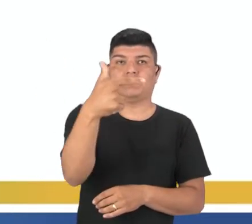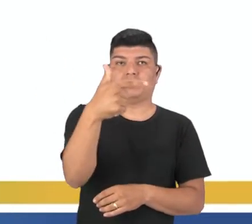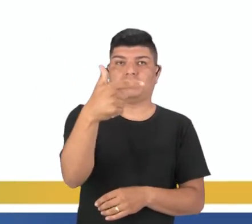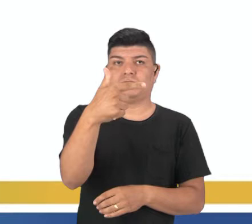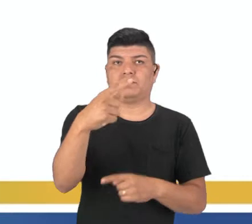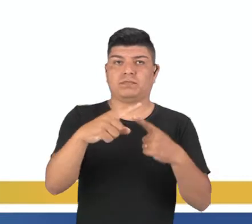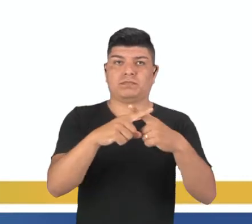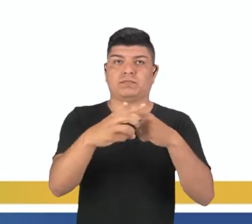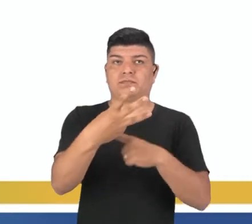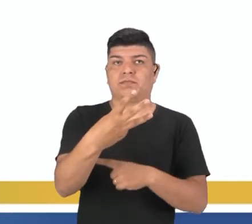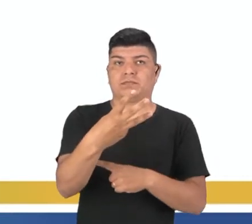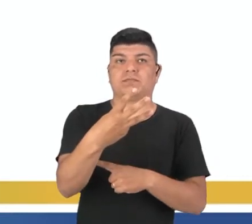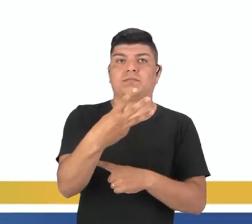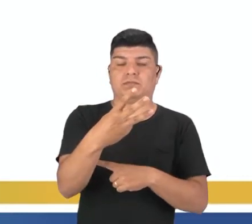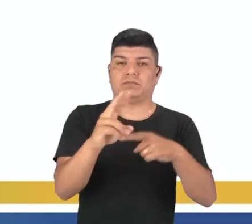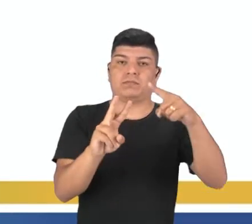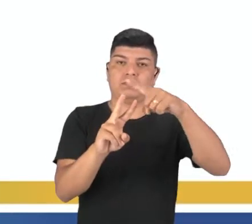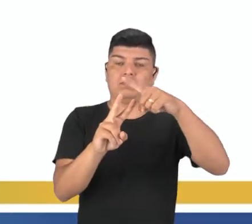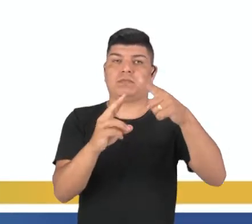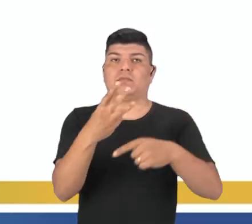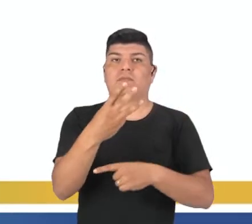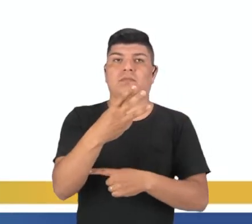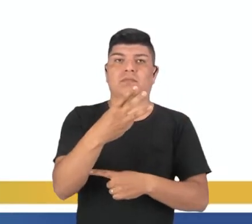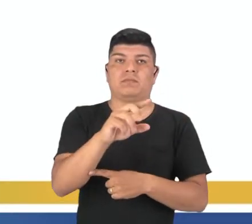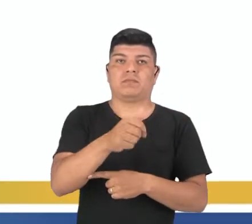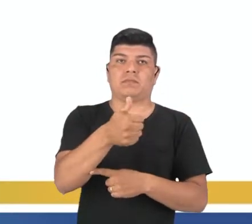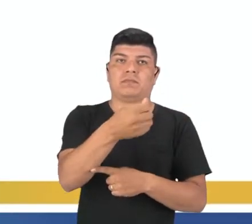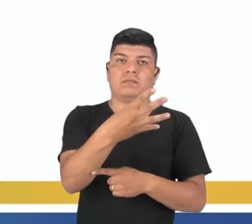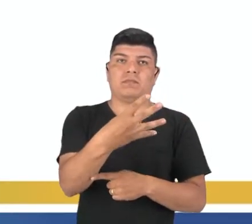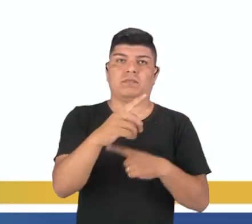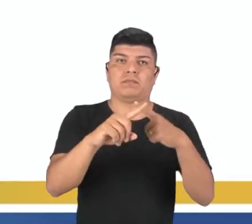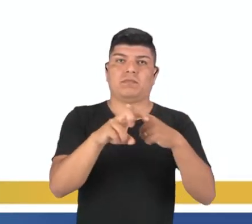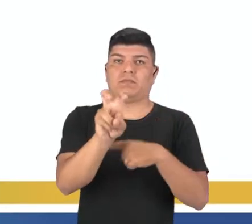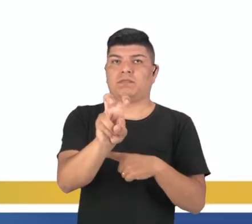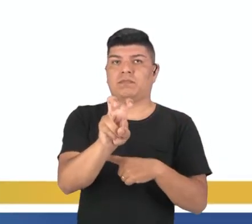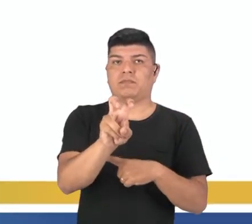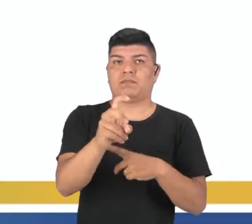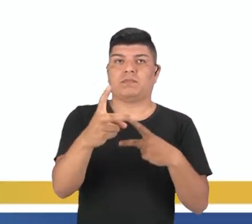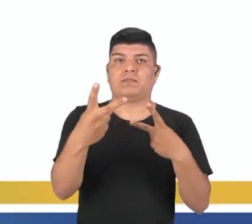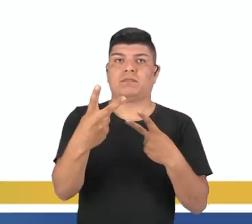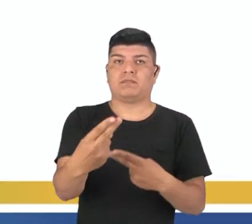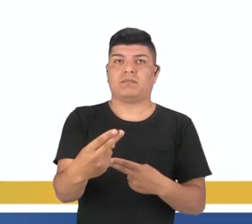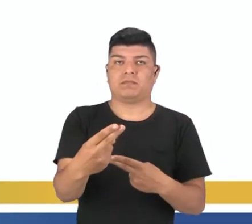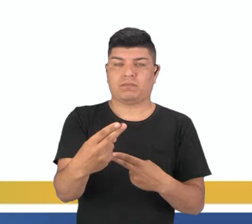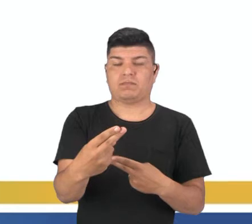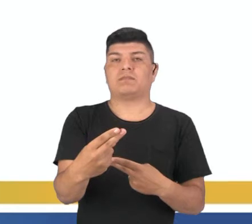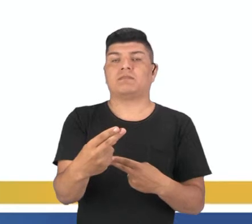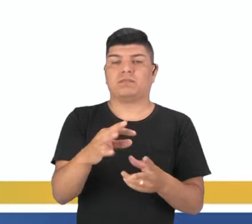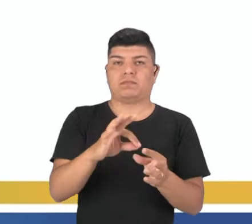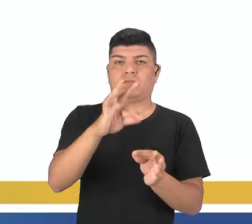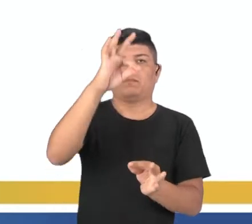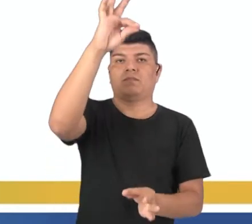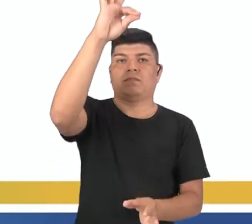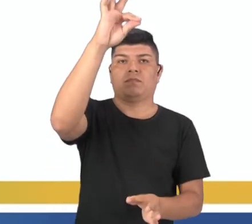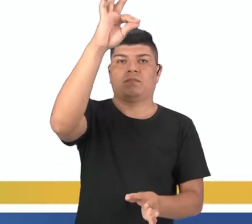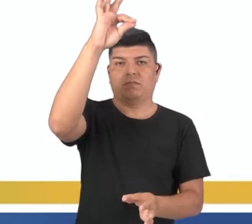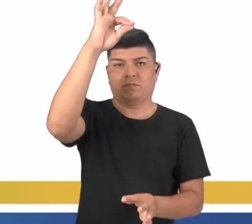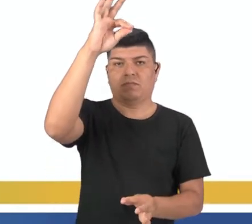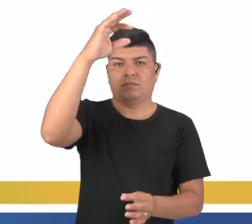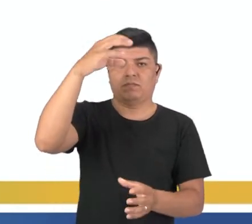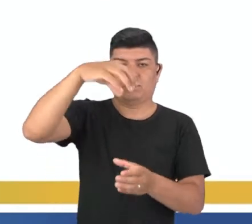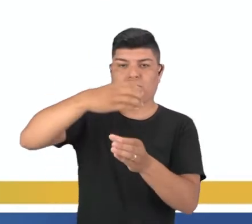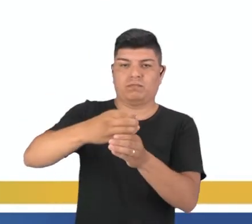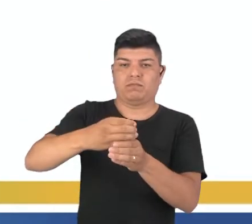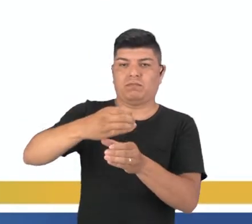ao quadrado, vezes o π aí, que nós vamos usar 3,14, vezes 5 aí, que é o comprimento do